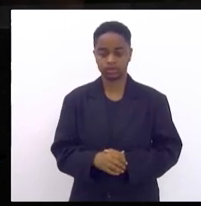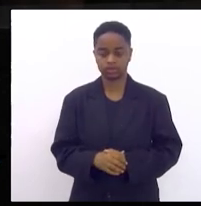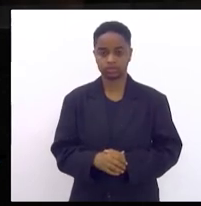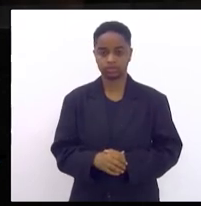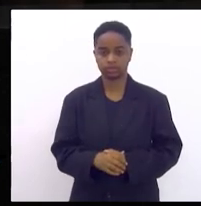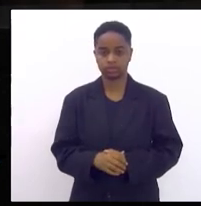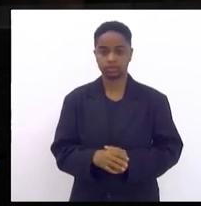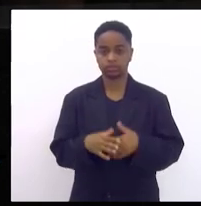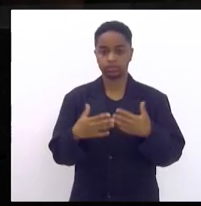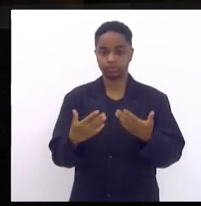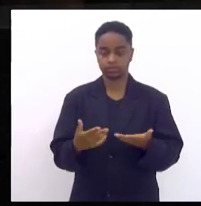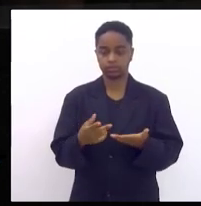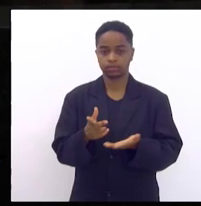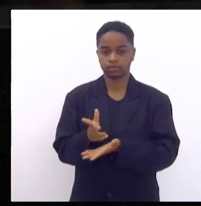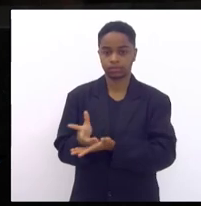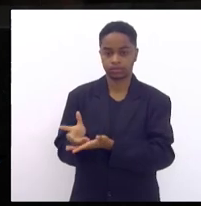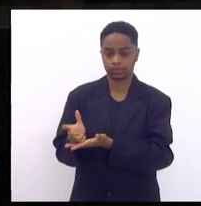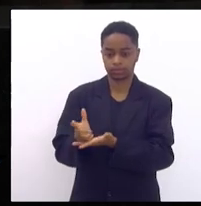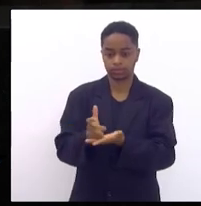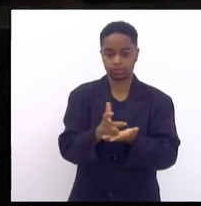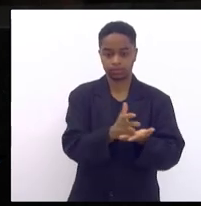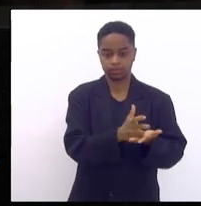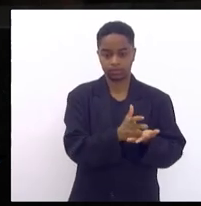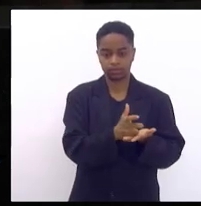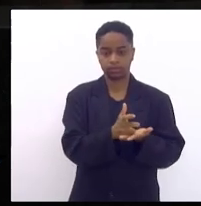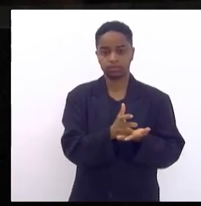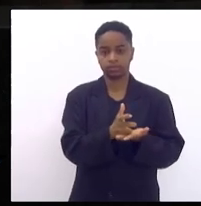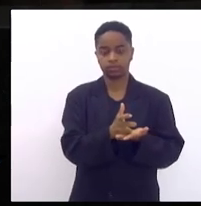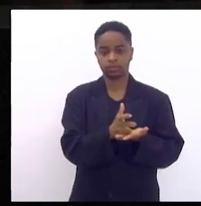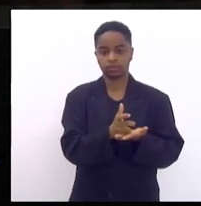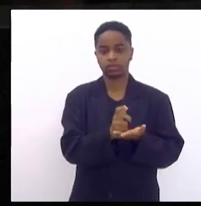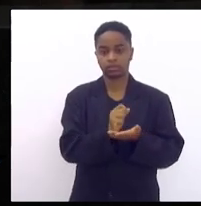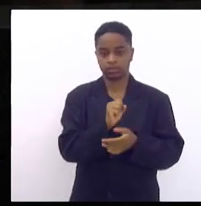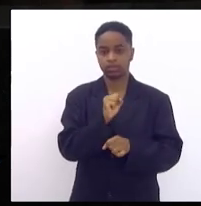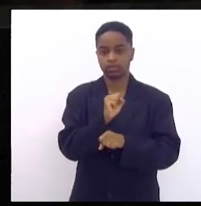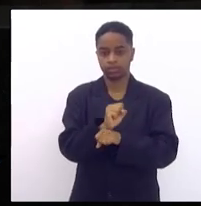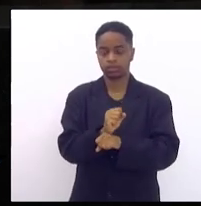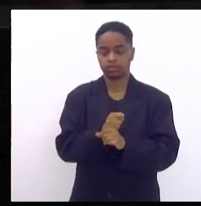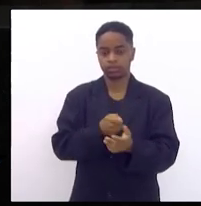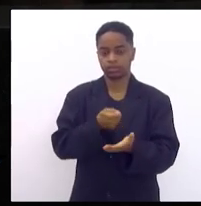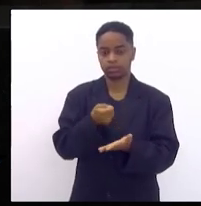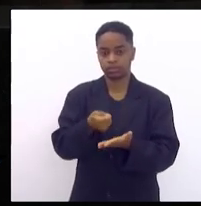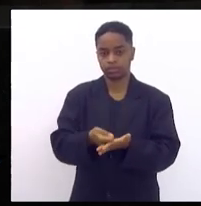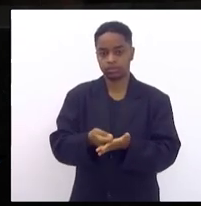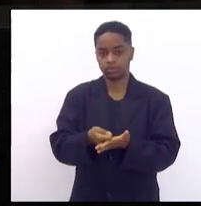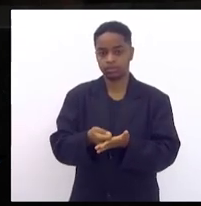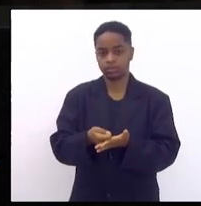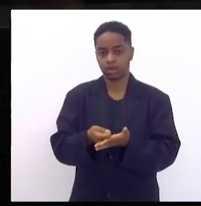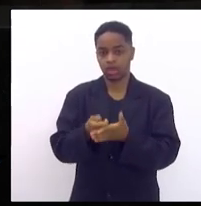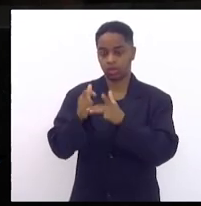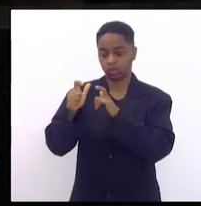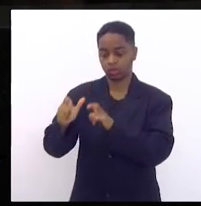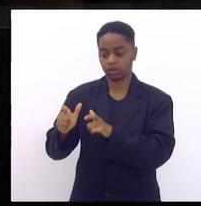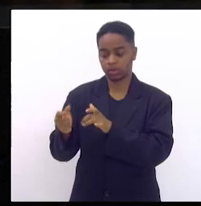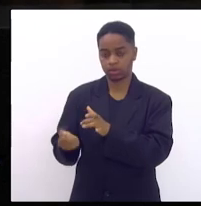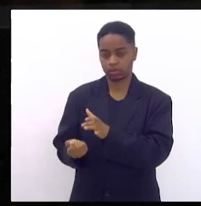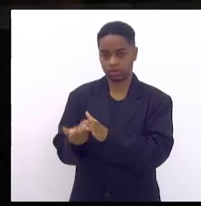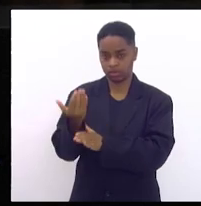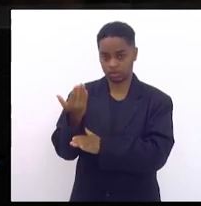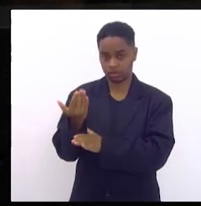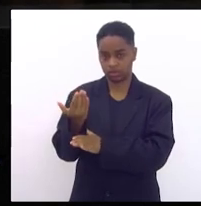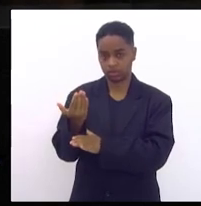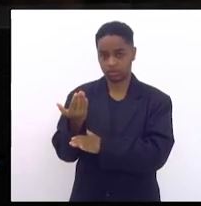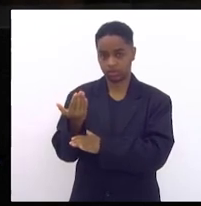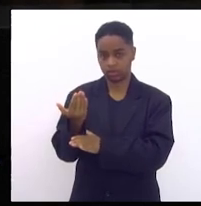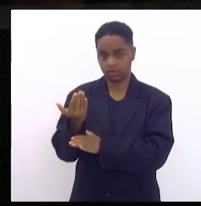os tributos deixarão de ser cobrados na origem para